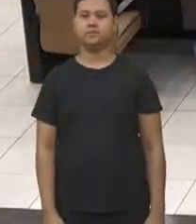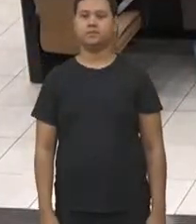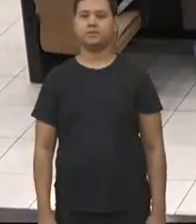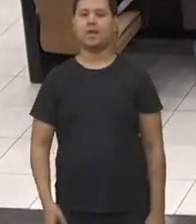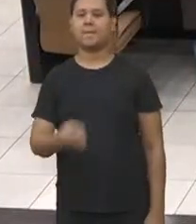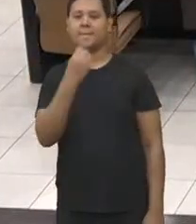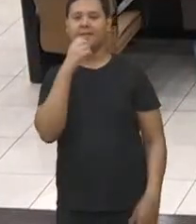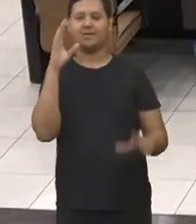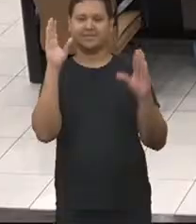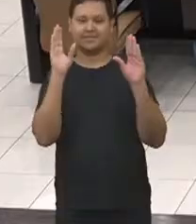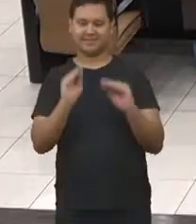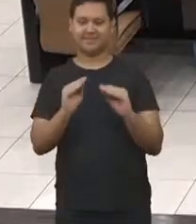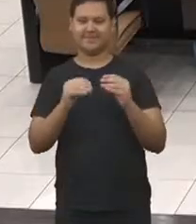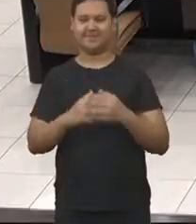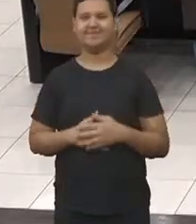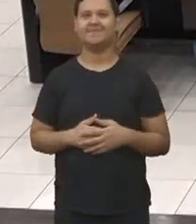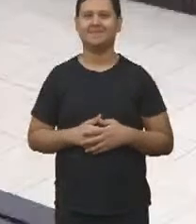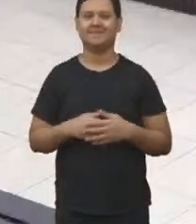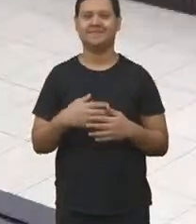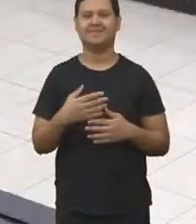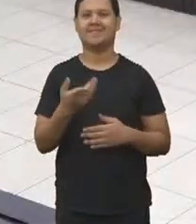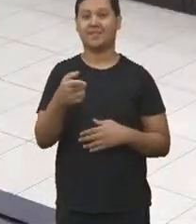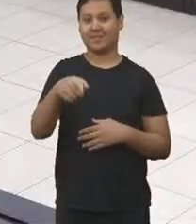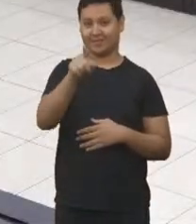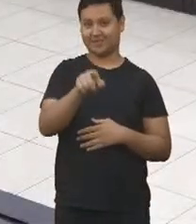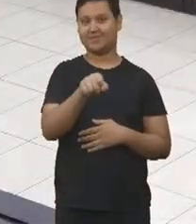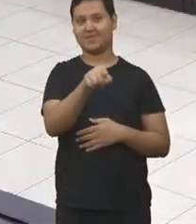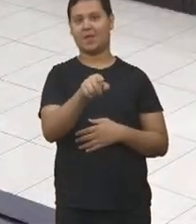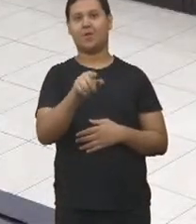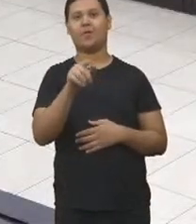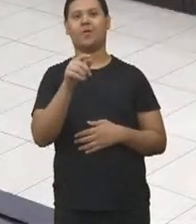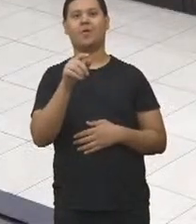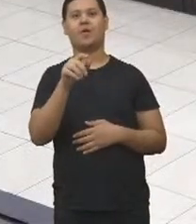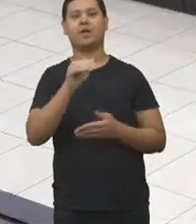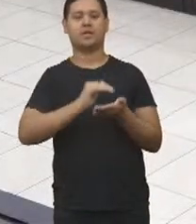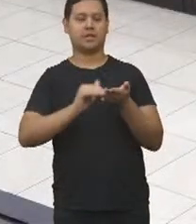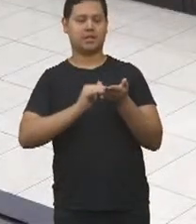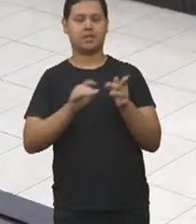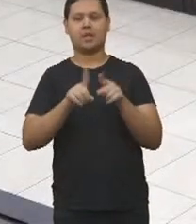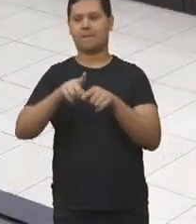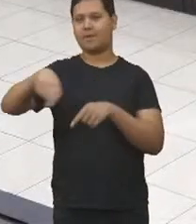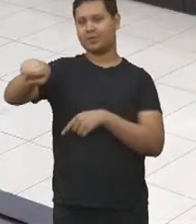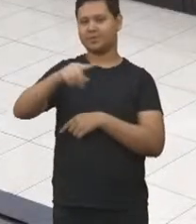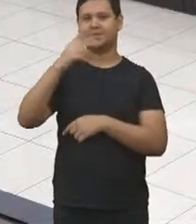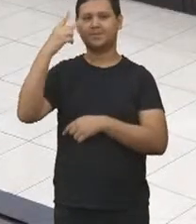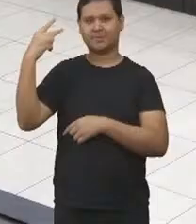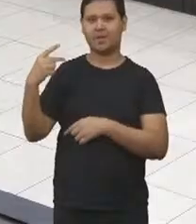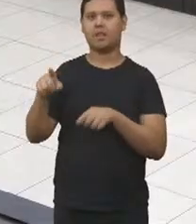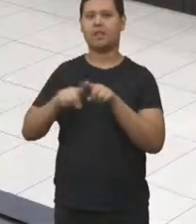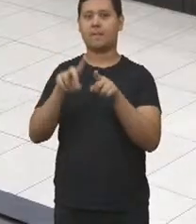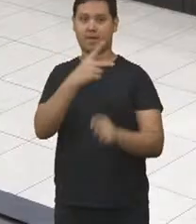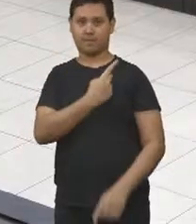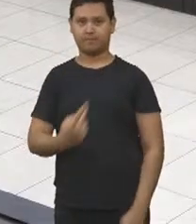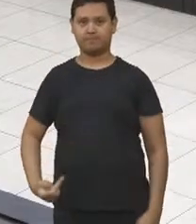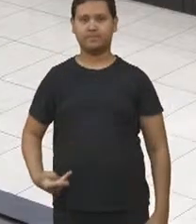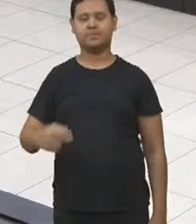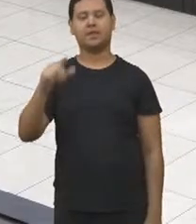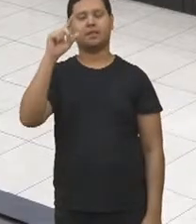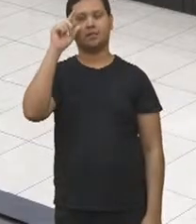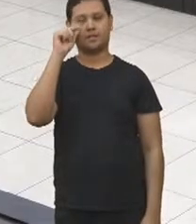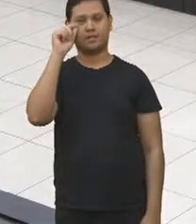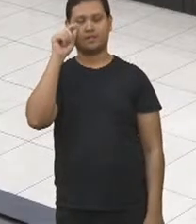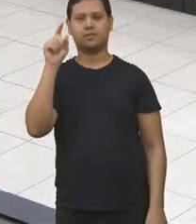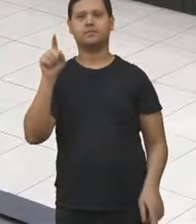Boa noite. Quero cumprimentar o Guilherme, cumprimentar todos os vereadores, cumprimentar o vice-prefeito Sazak, que aqui